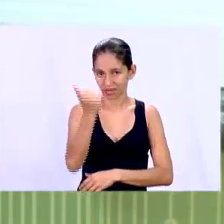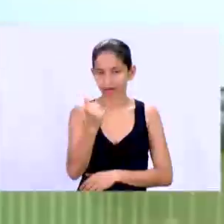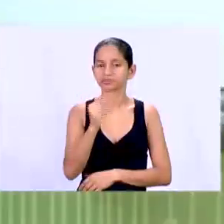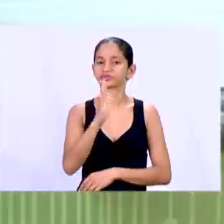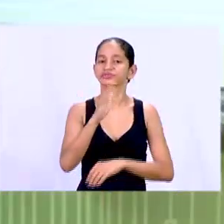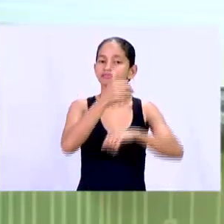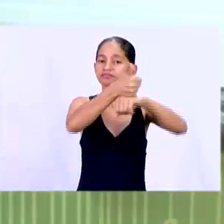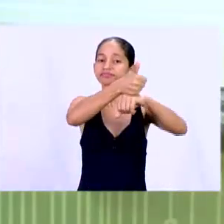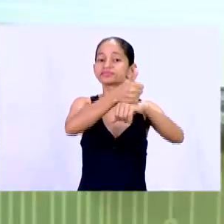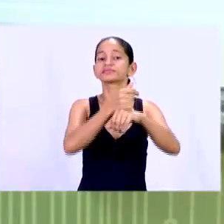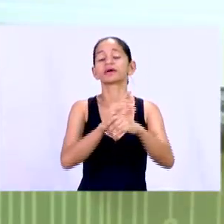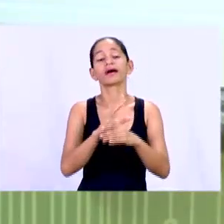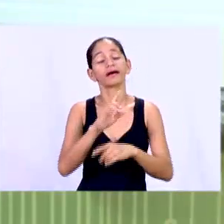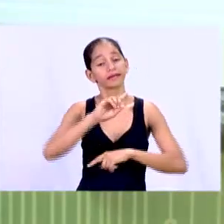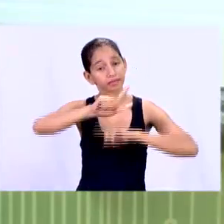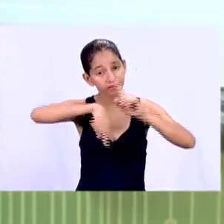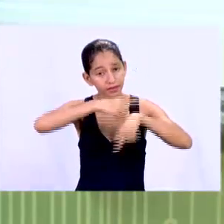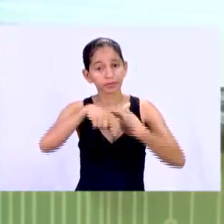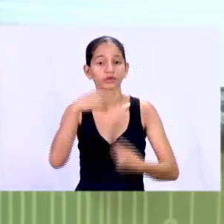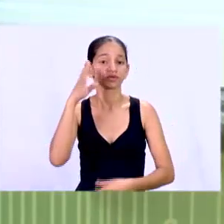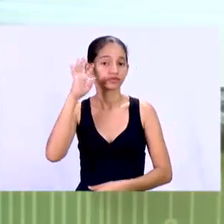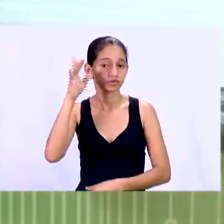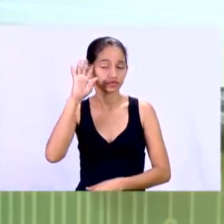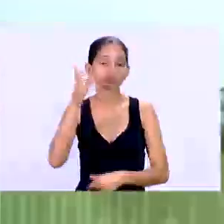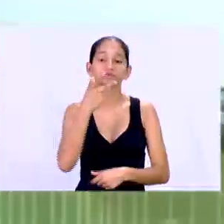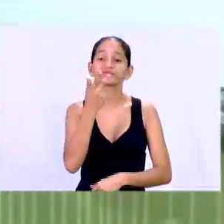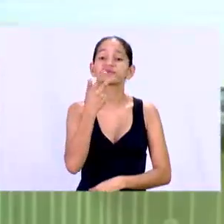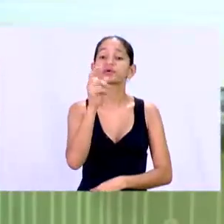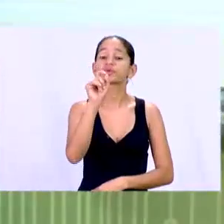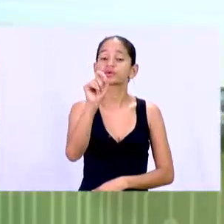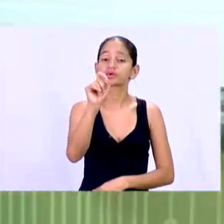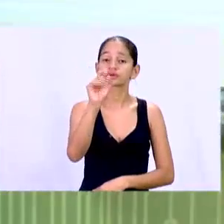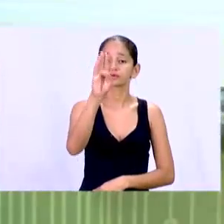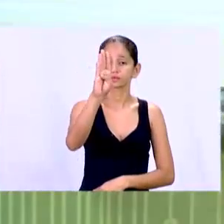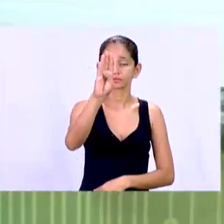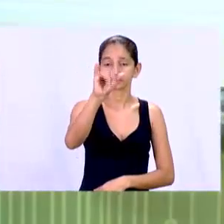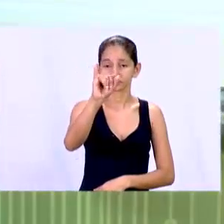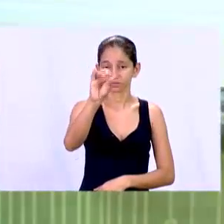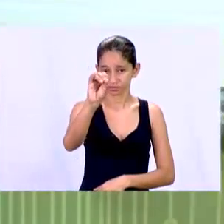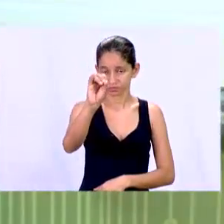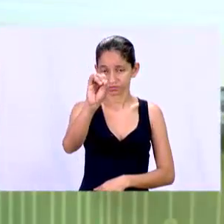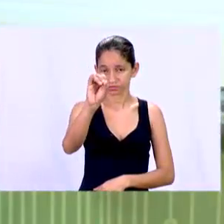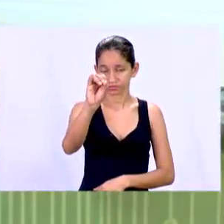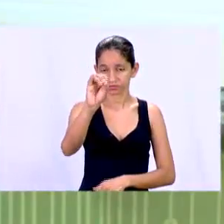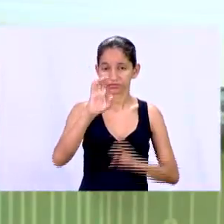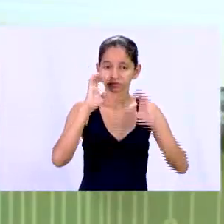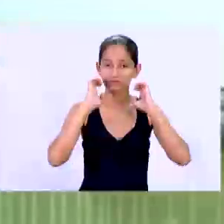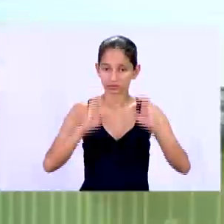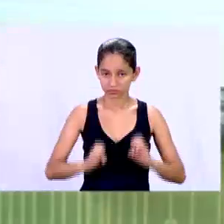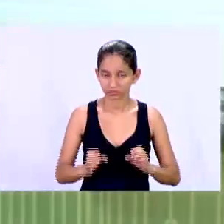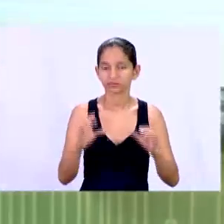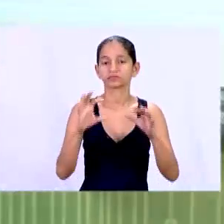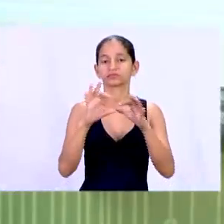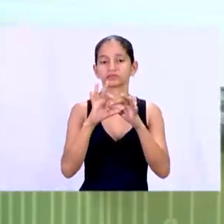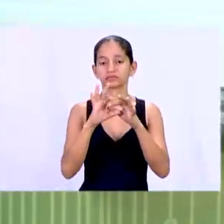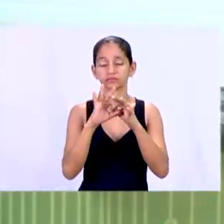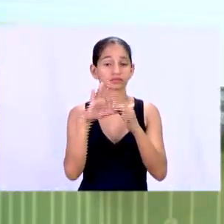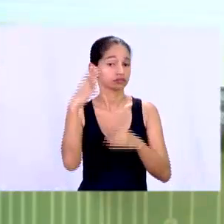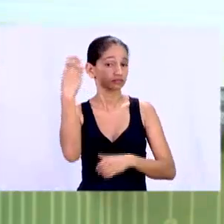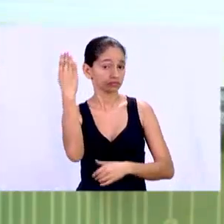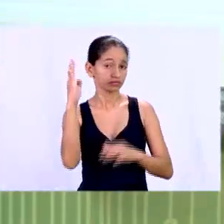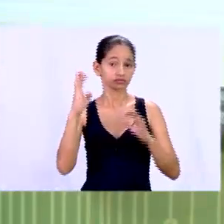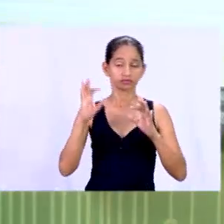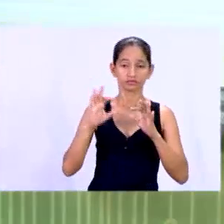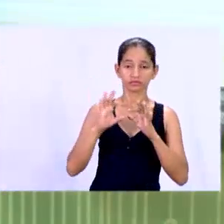entra uma ciência também da filosofia, que a gente chama de bioética, que vai refletir sobre os direitos